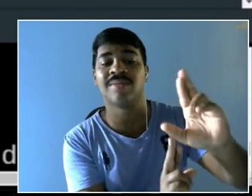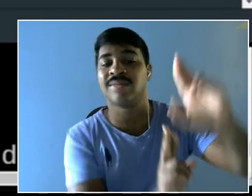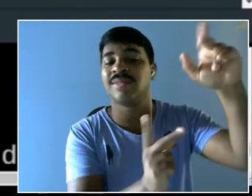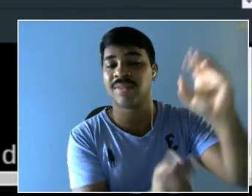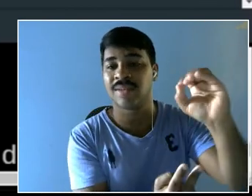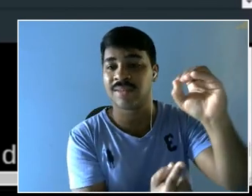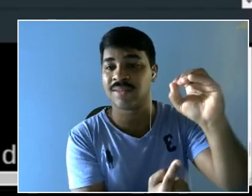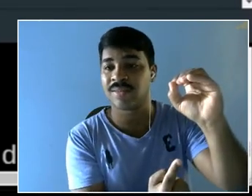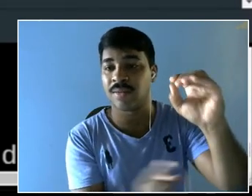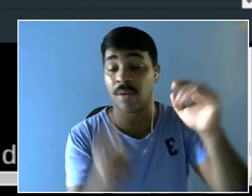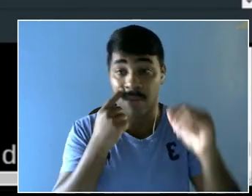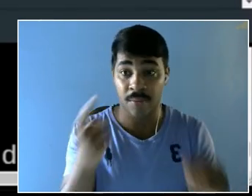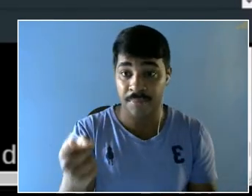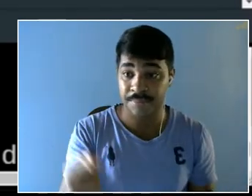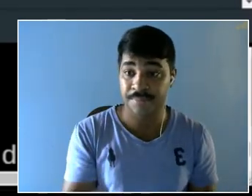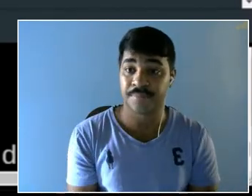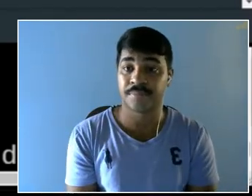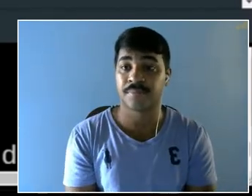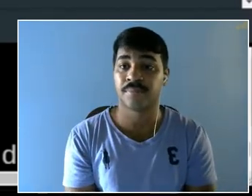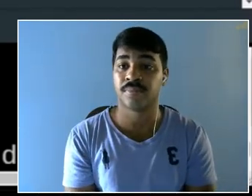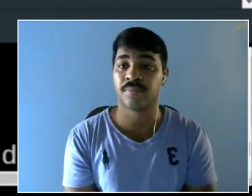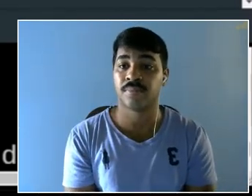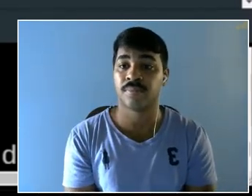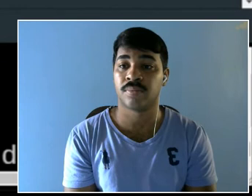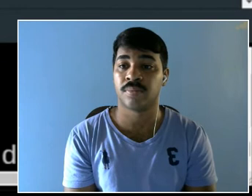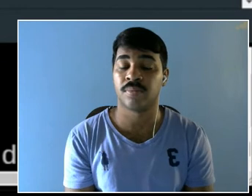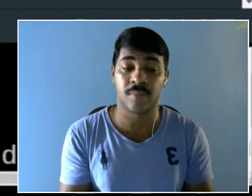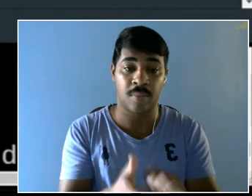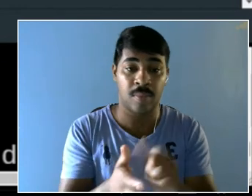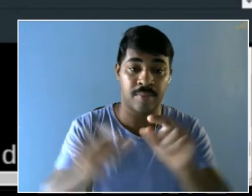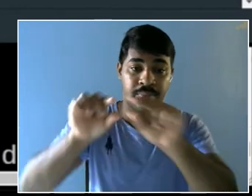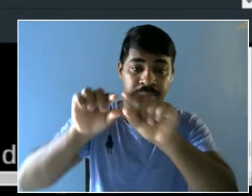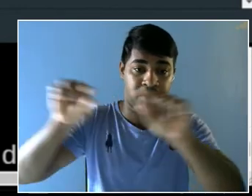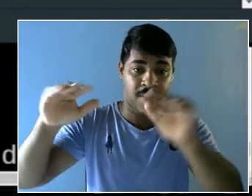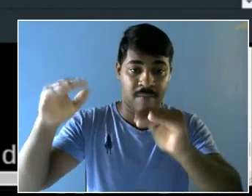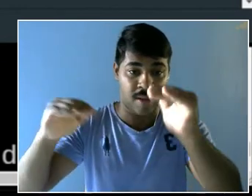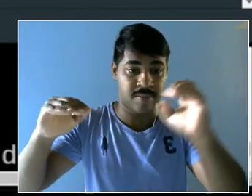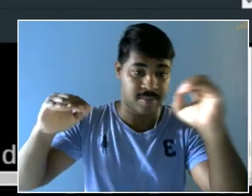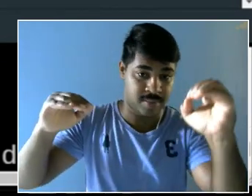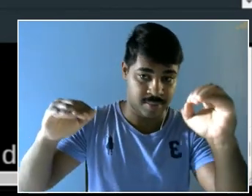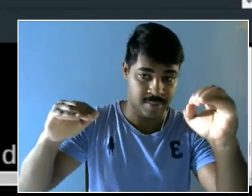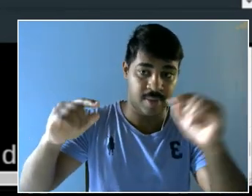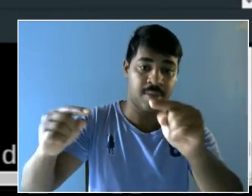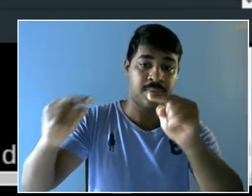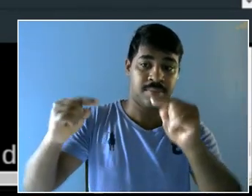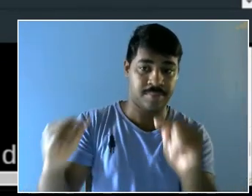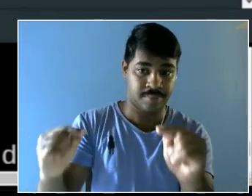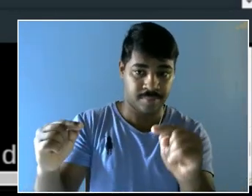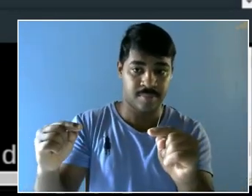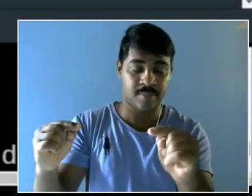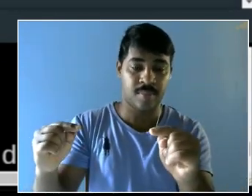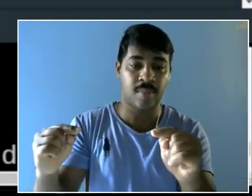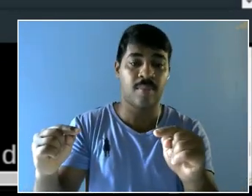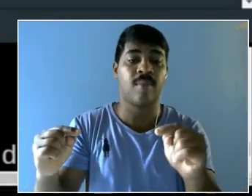passo, primeiro a gente cria a variável teste. Ela recebe 0. Aí vem aqui, 0